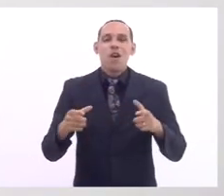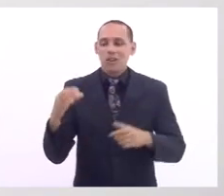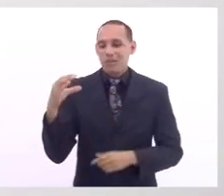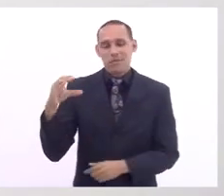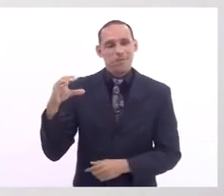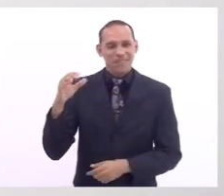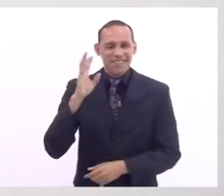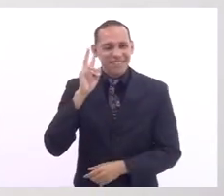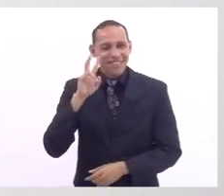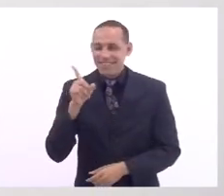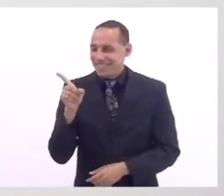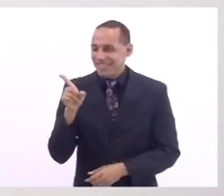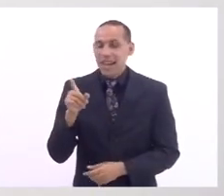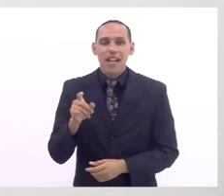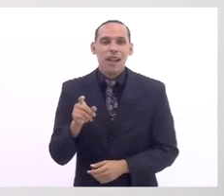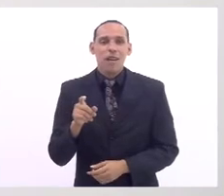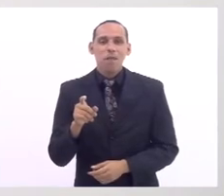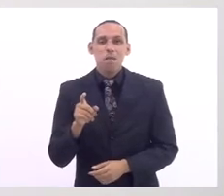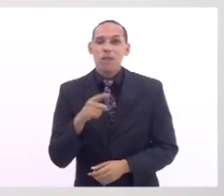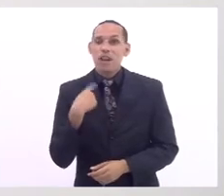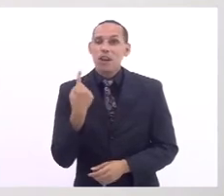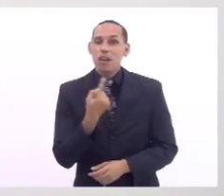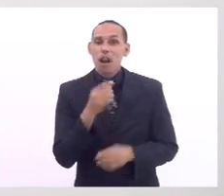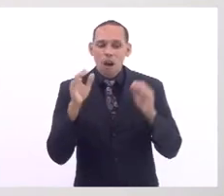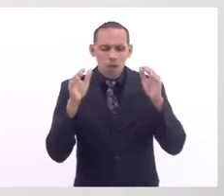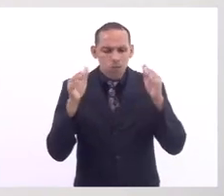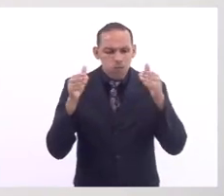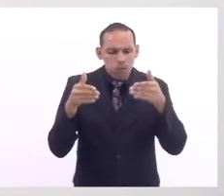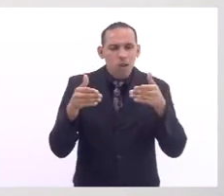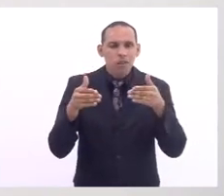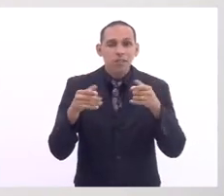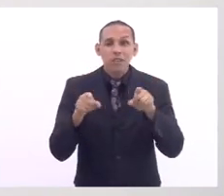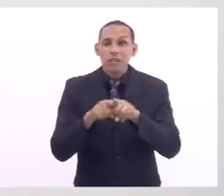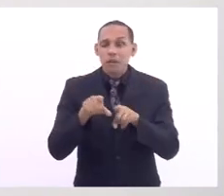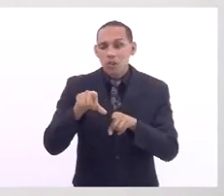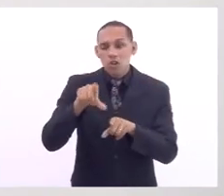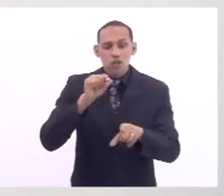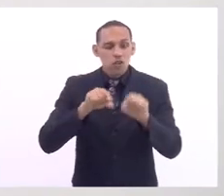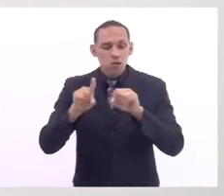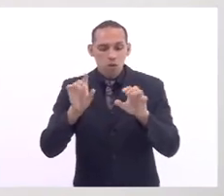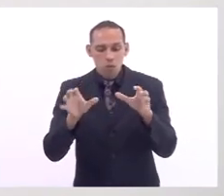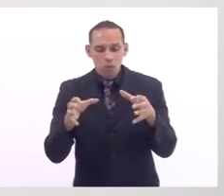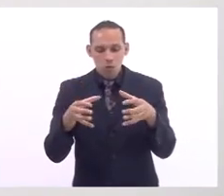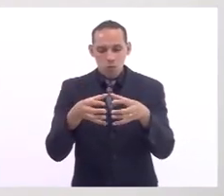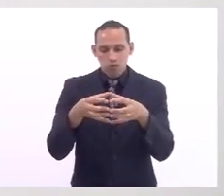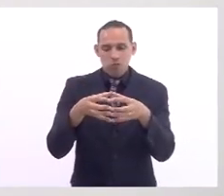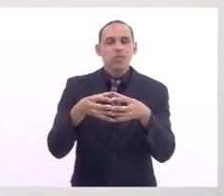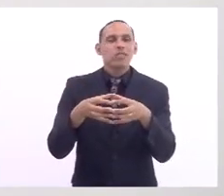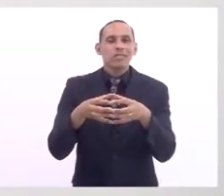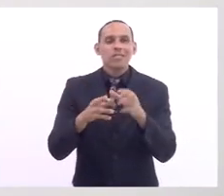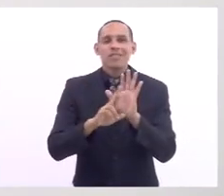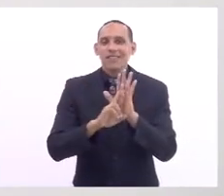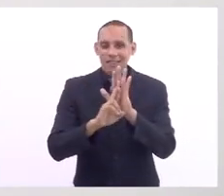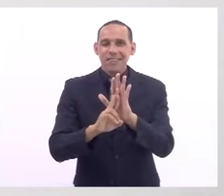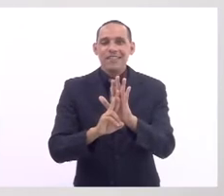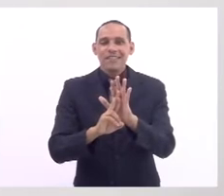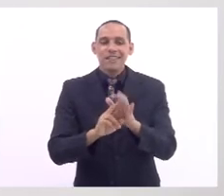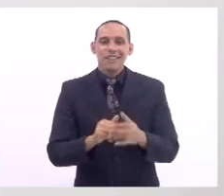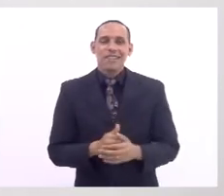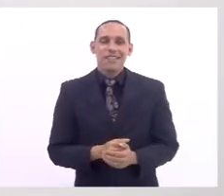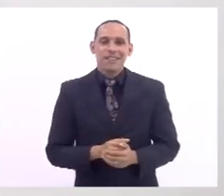lembra na onde compramos disso chegamos a eleger um conselho Não e representações que um